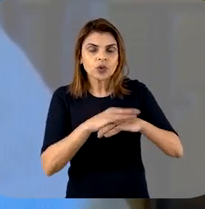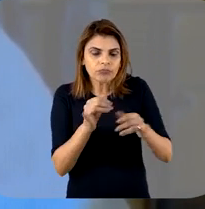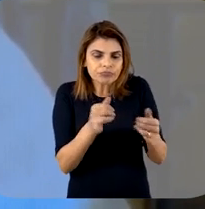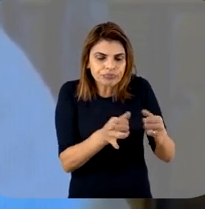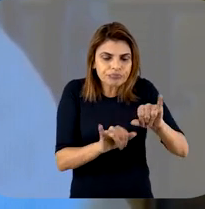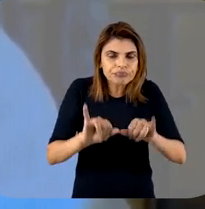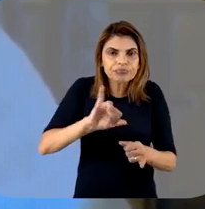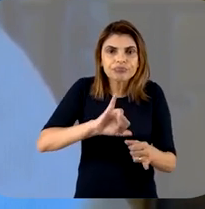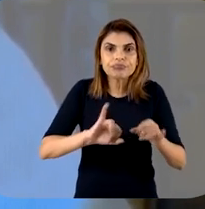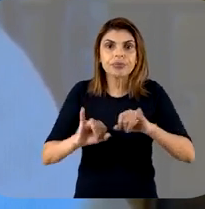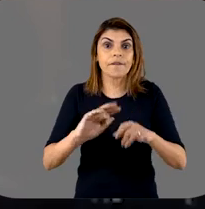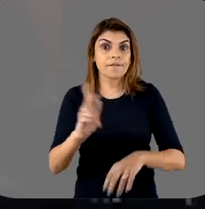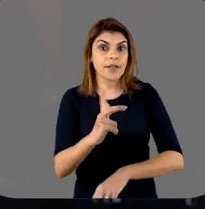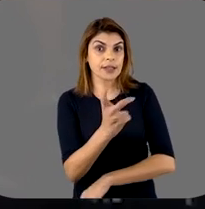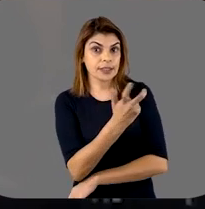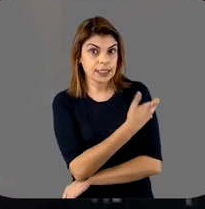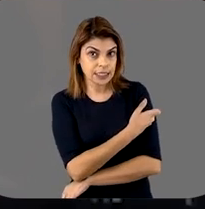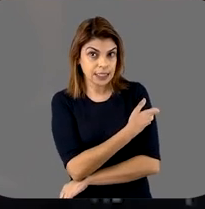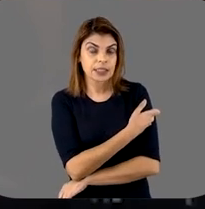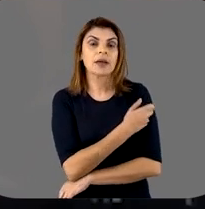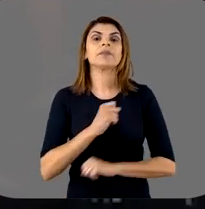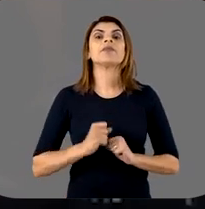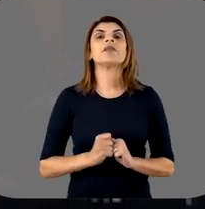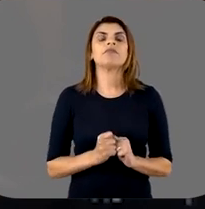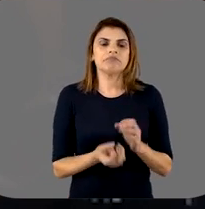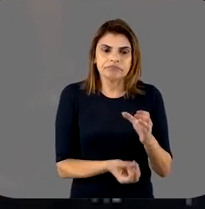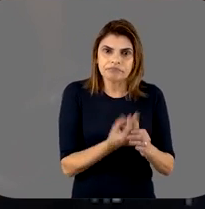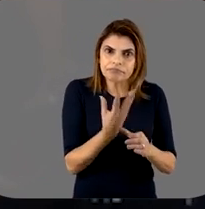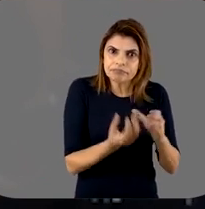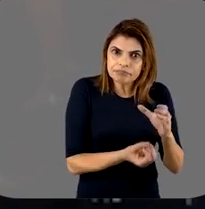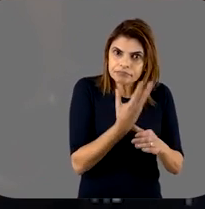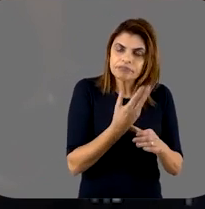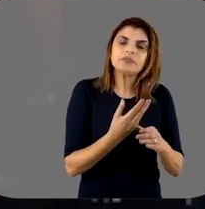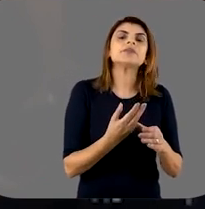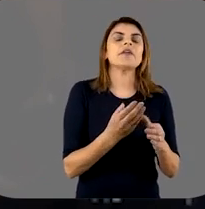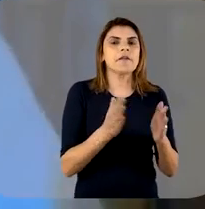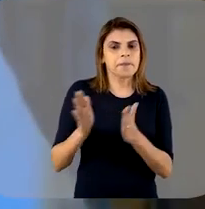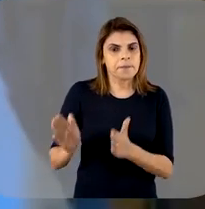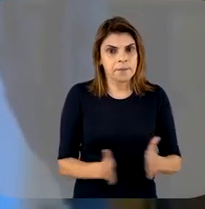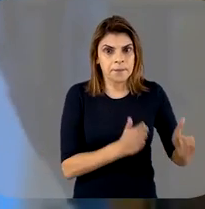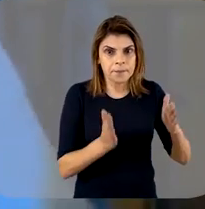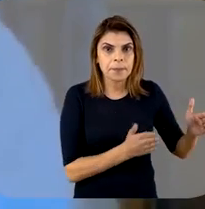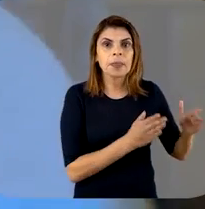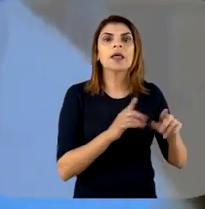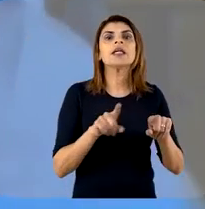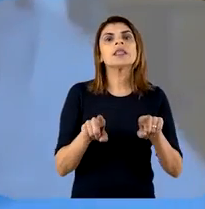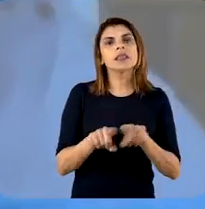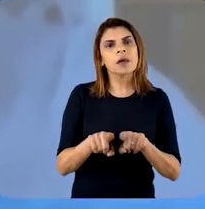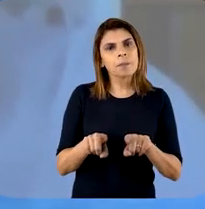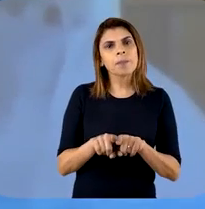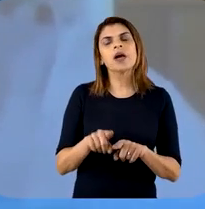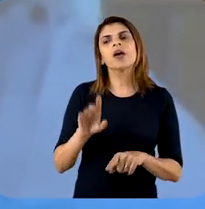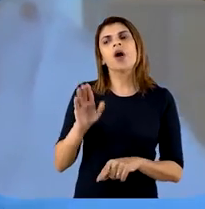desenvolvimento da vacina, né, e possível fabricação dessa vacina, até